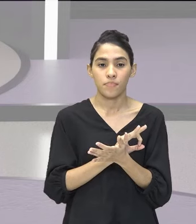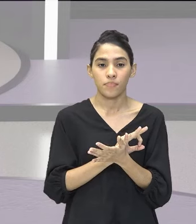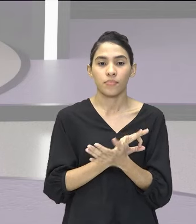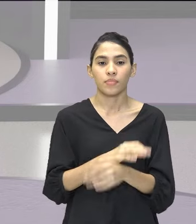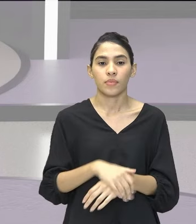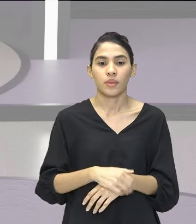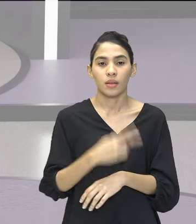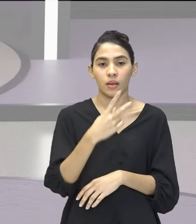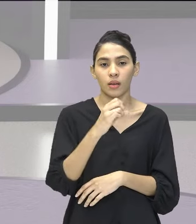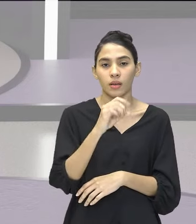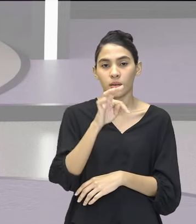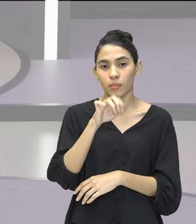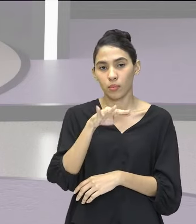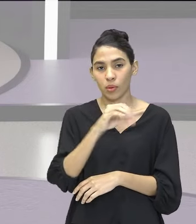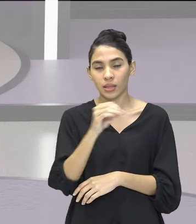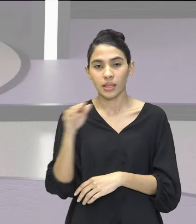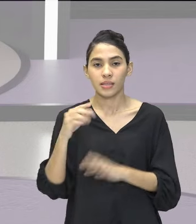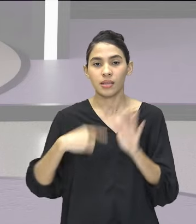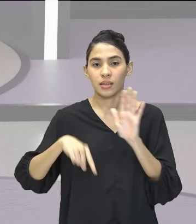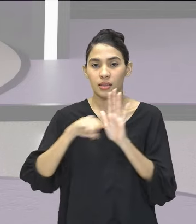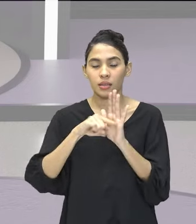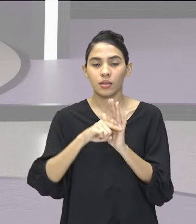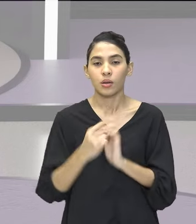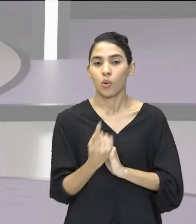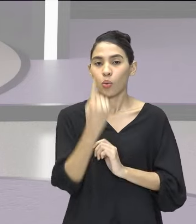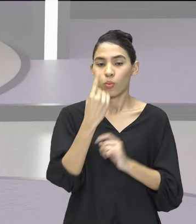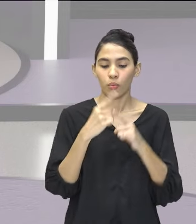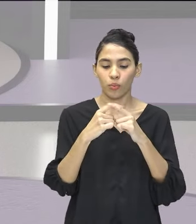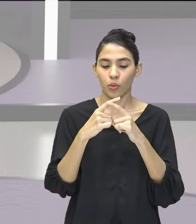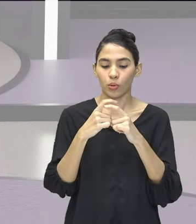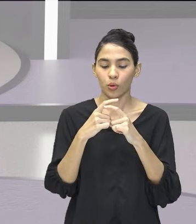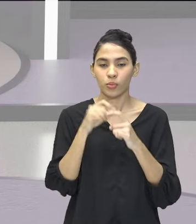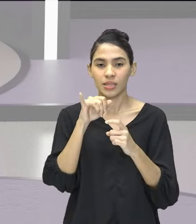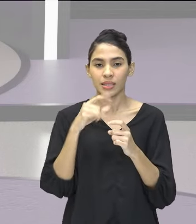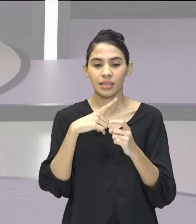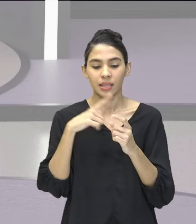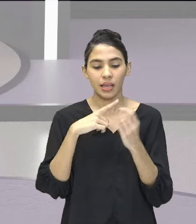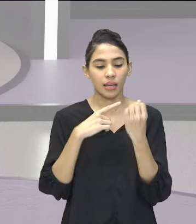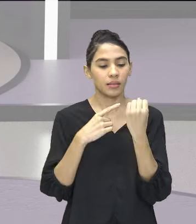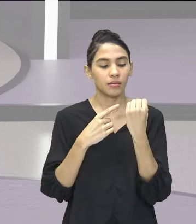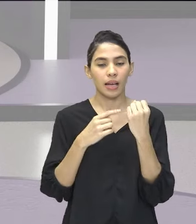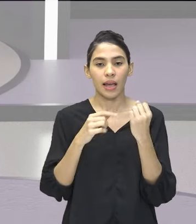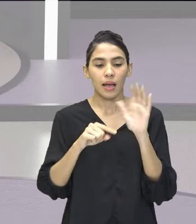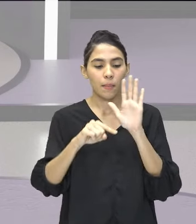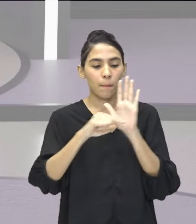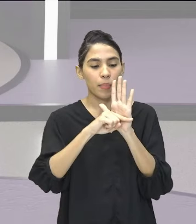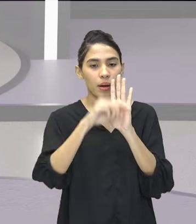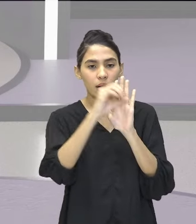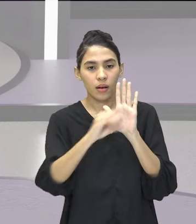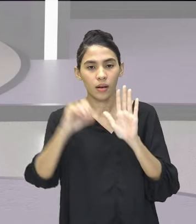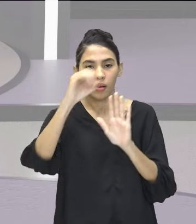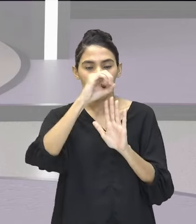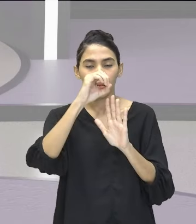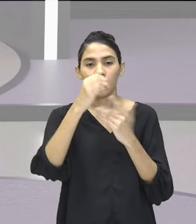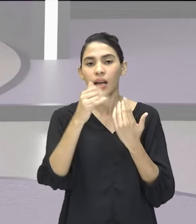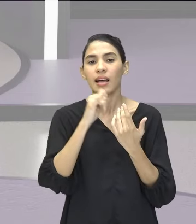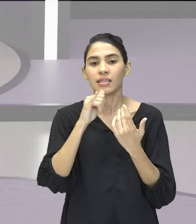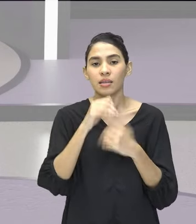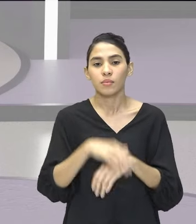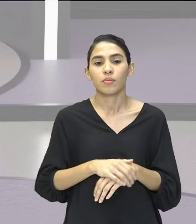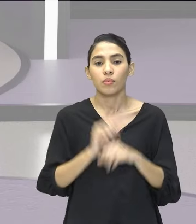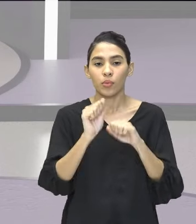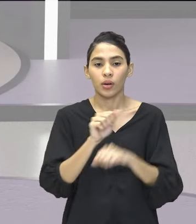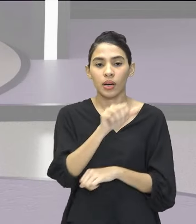potências negativas. Um monômio com expoente negativo pode ser escrito como A sobre